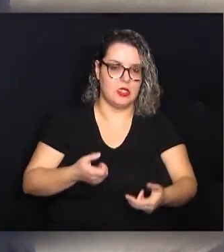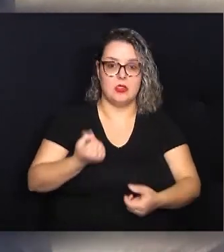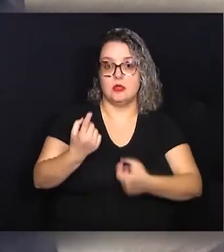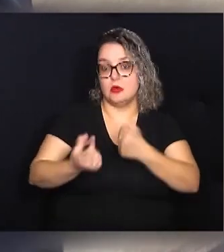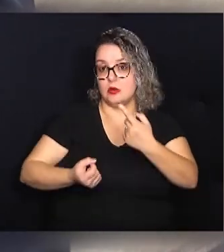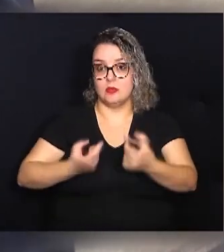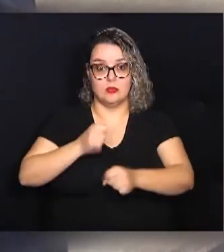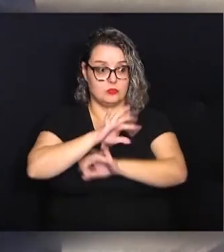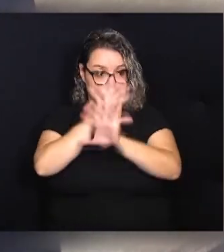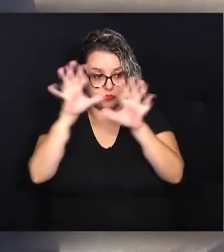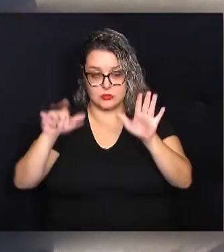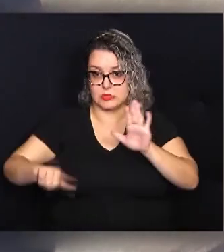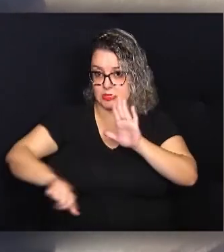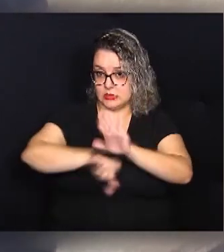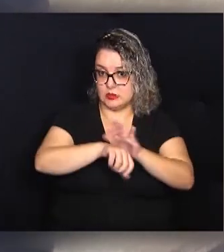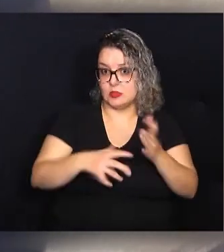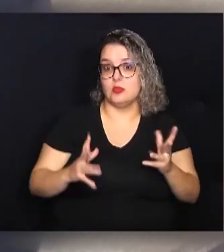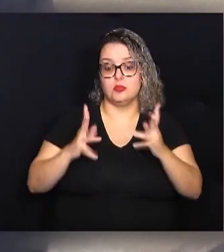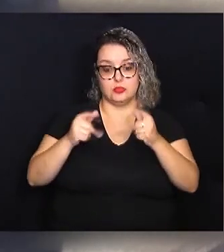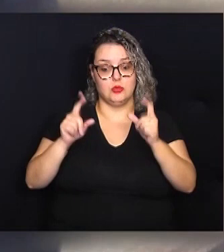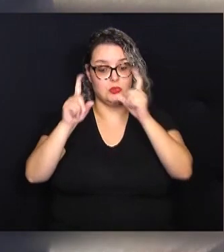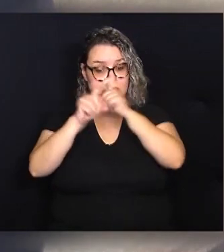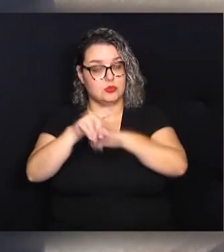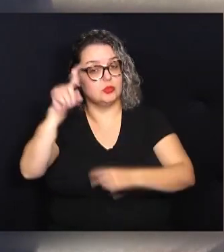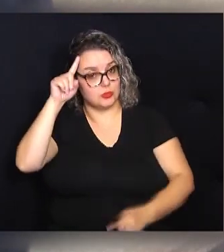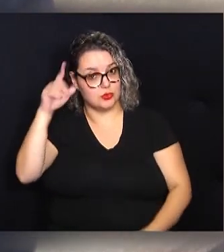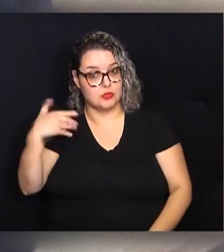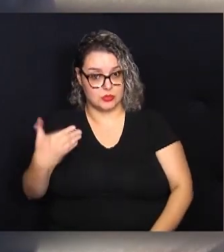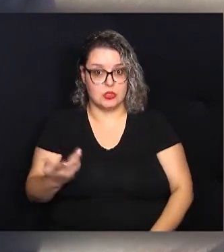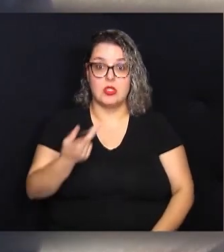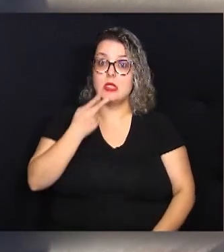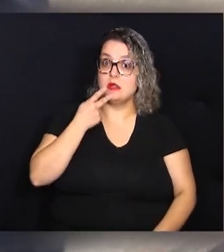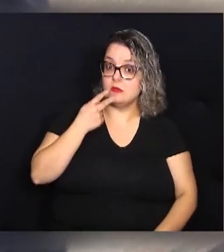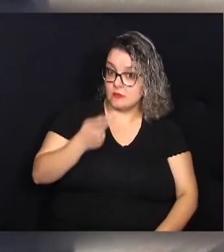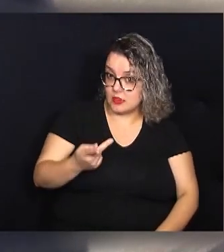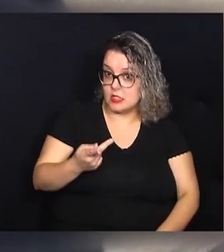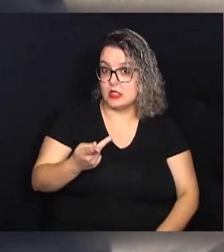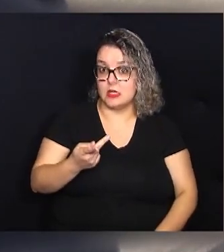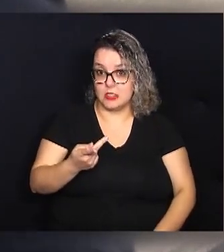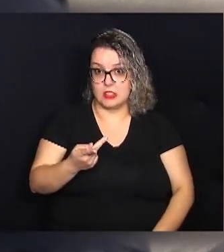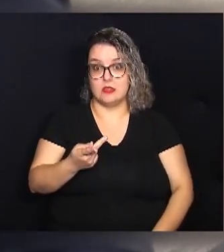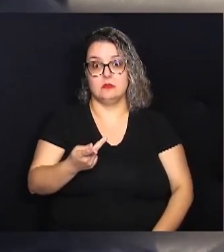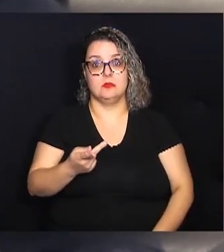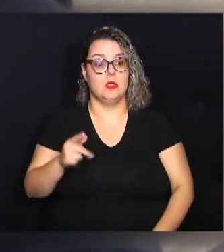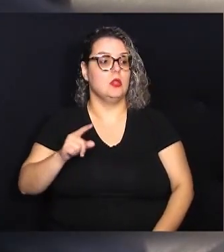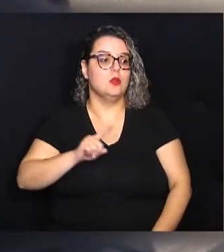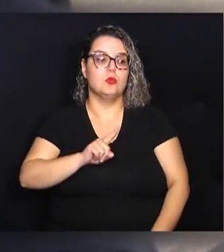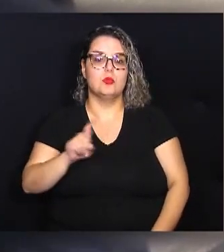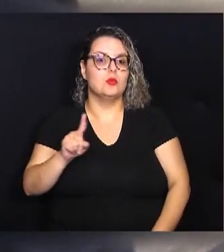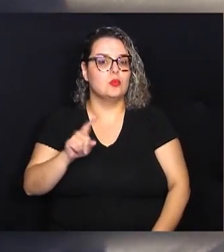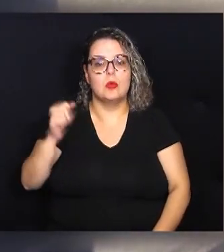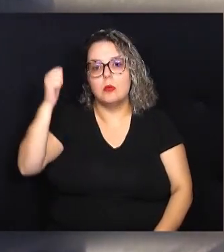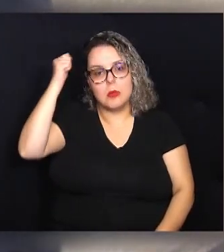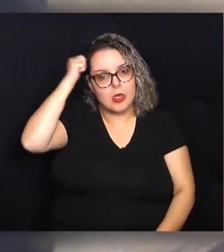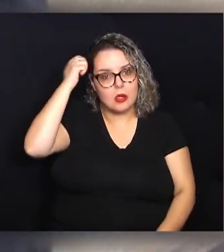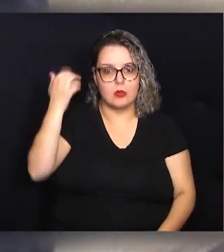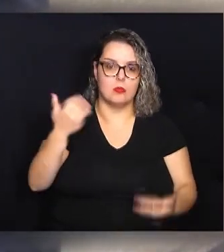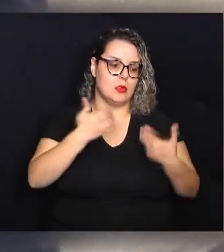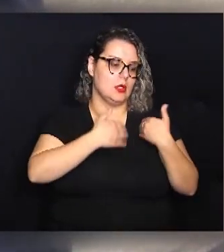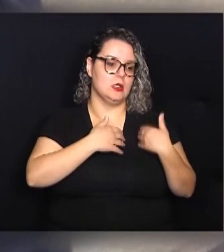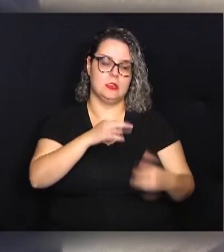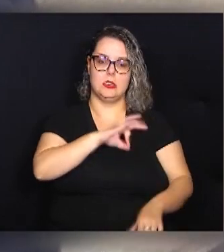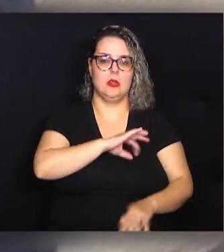crimes, com todas as dificuldades que tem no seu dia a dia. Eu até falei muito pontualmente que não é uma culpa ou responsabilidade da Polícia Civil, mas